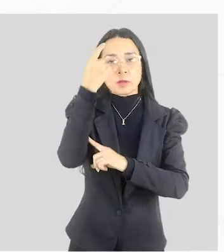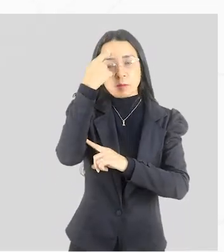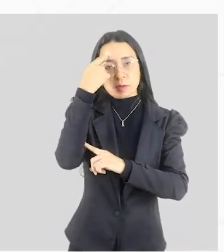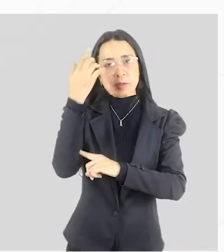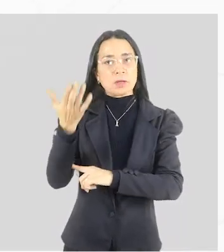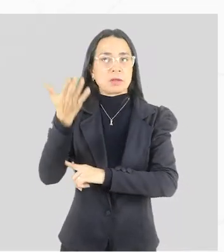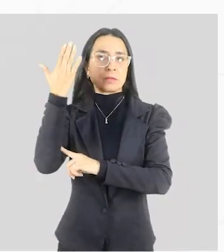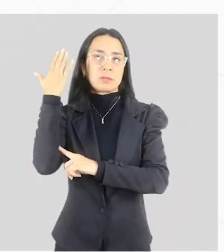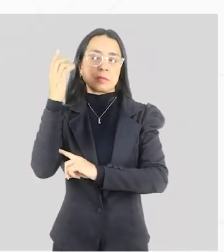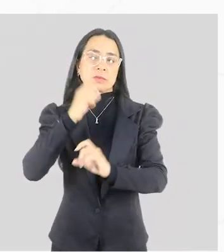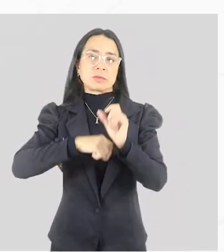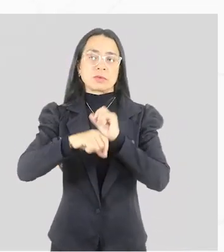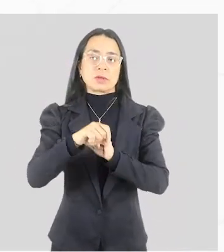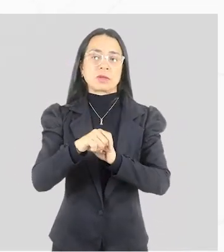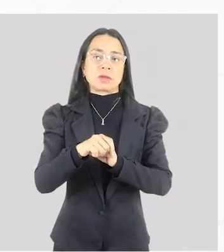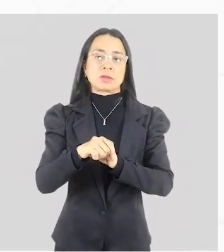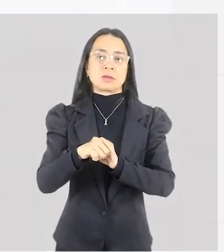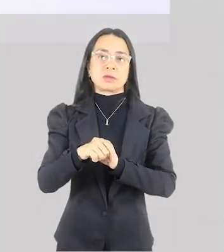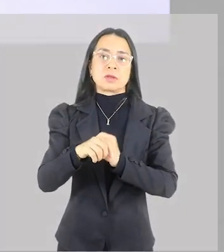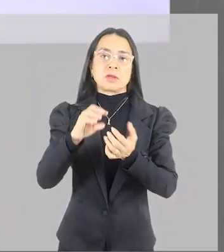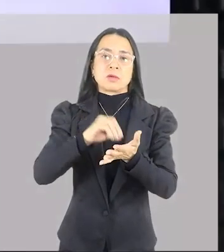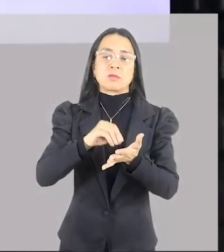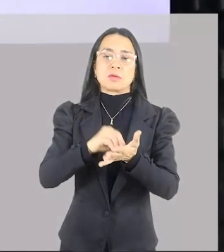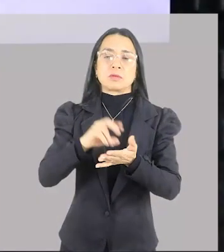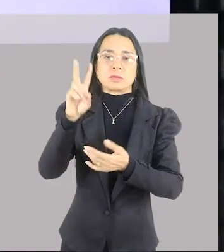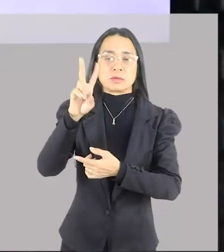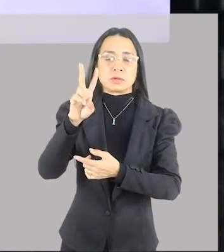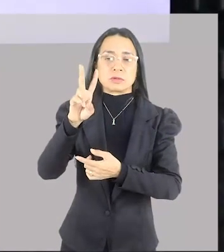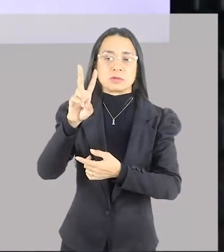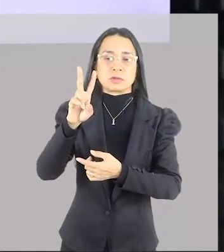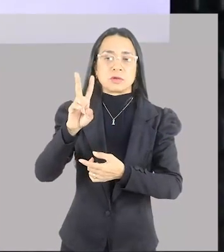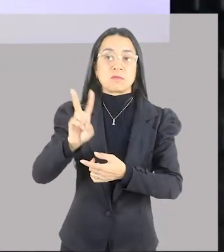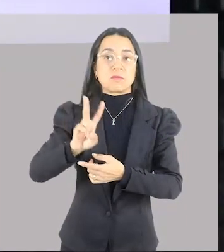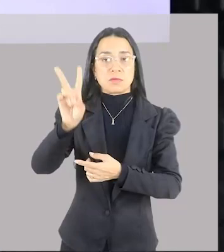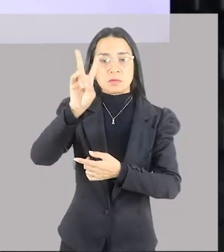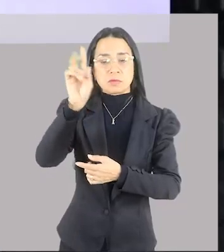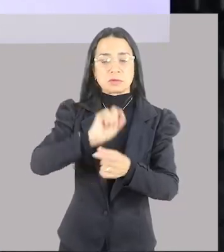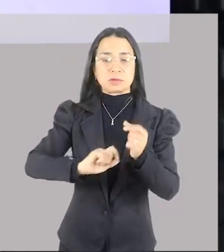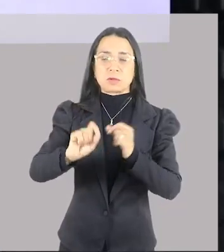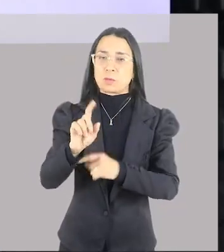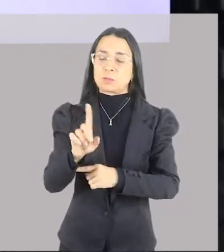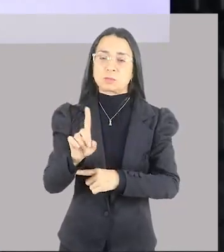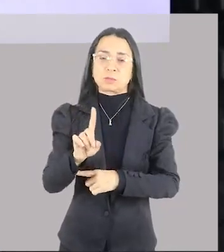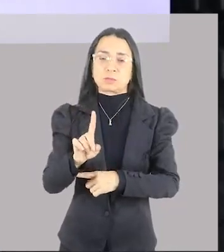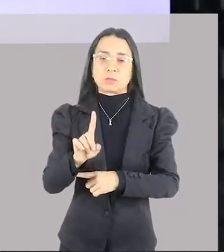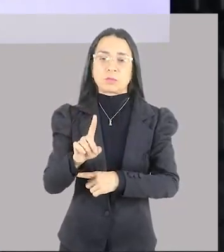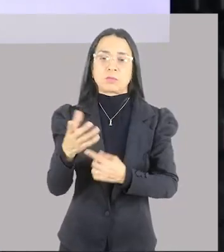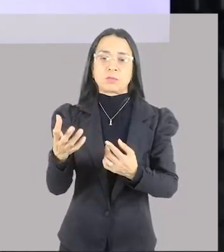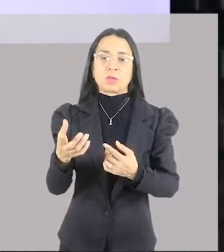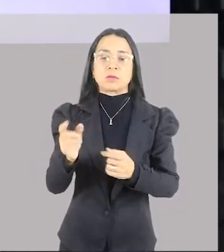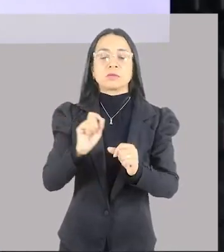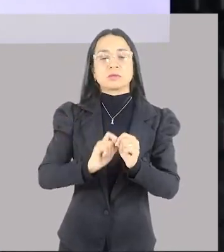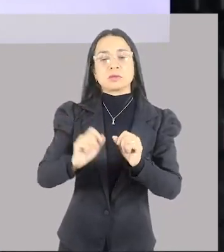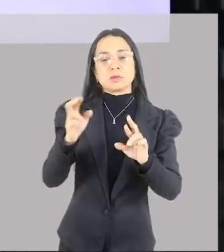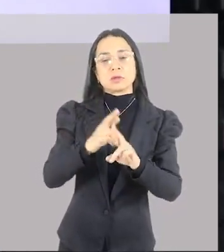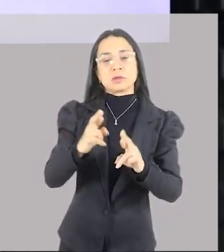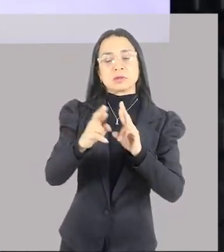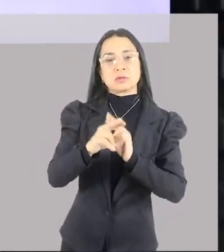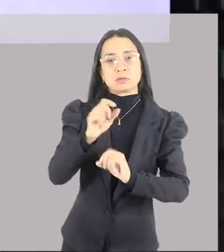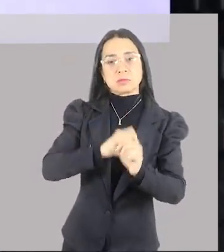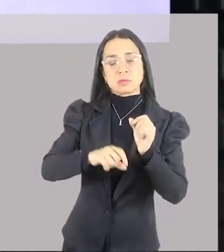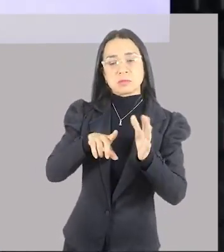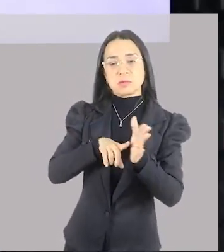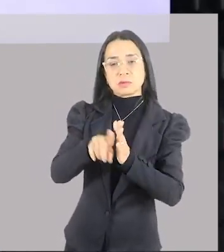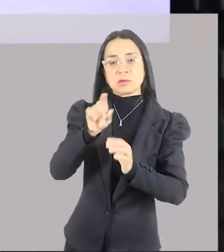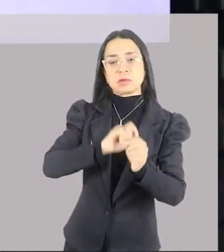de passadismo, né, de desvalorização do passado. Uma referência surreal, ela não está relacionada com a questão